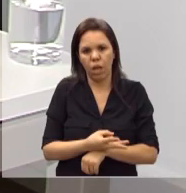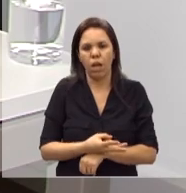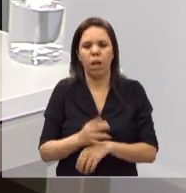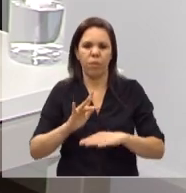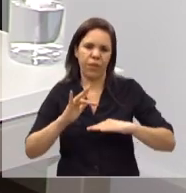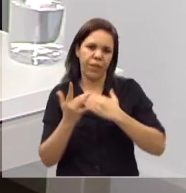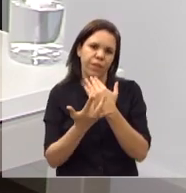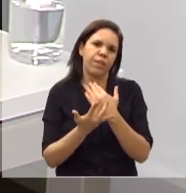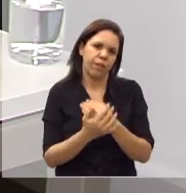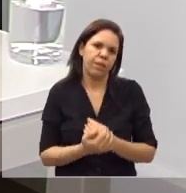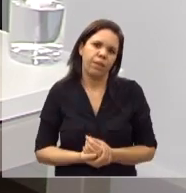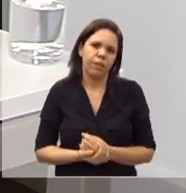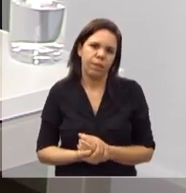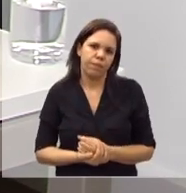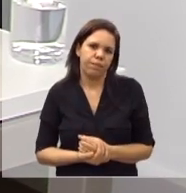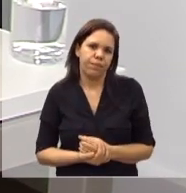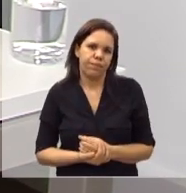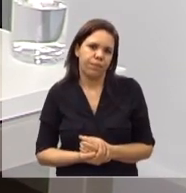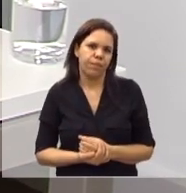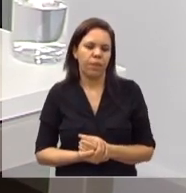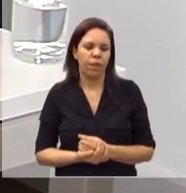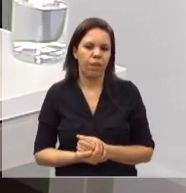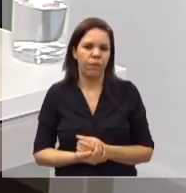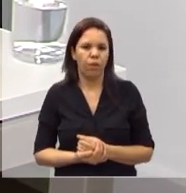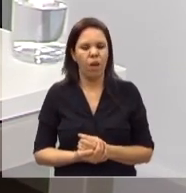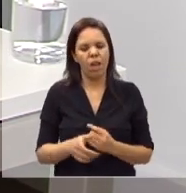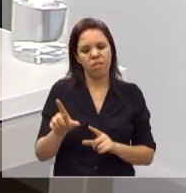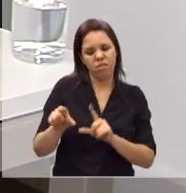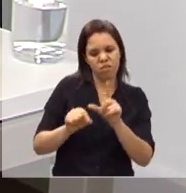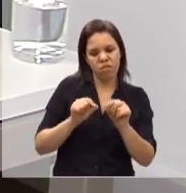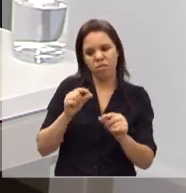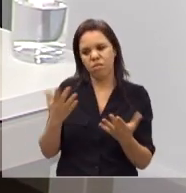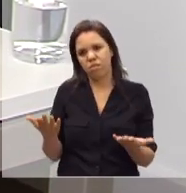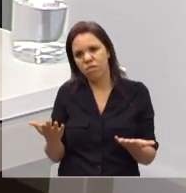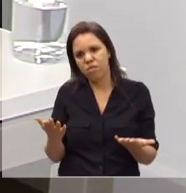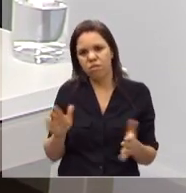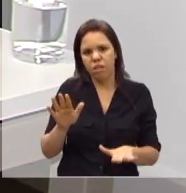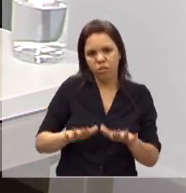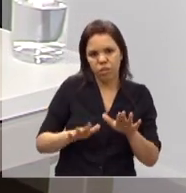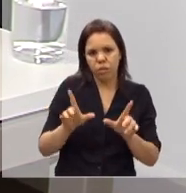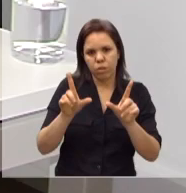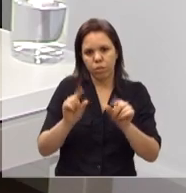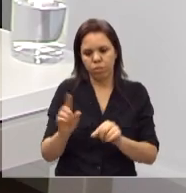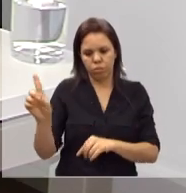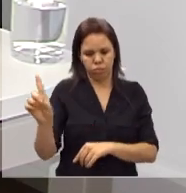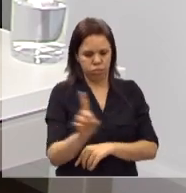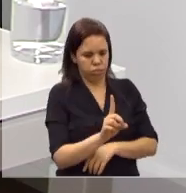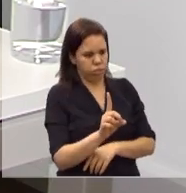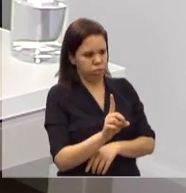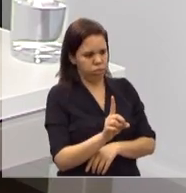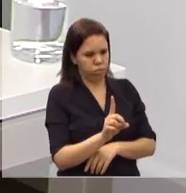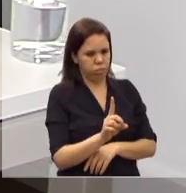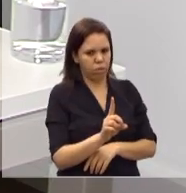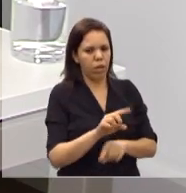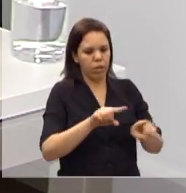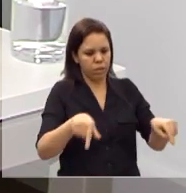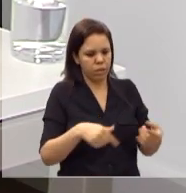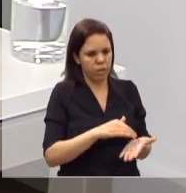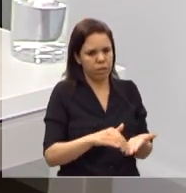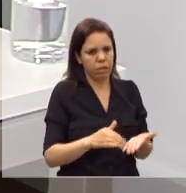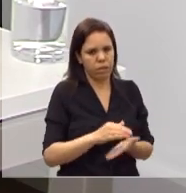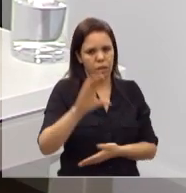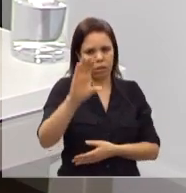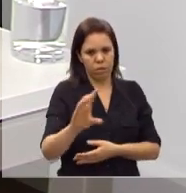redes sociais, ele ficou mais seleto, pede de longe. Então diminuiu a vinda aos gabinetes do